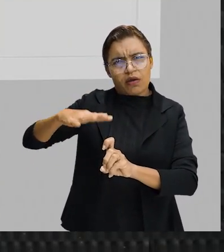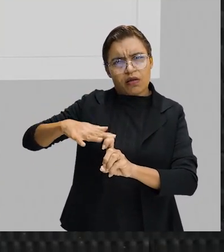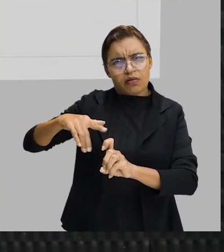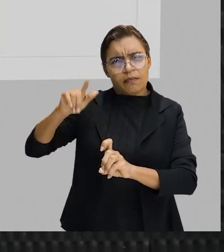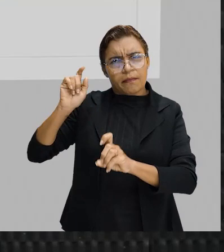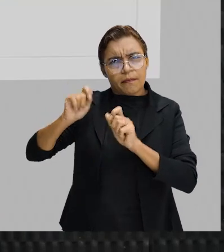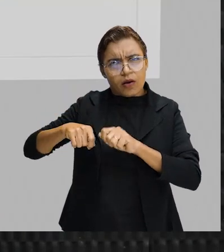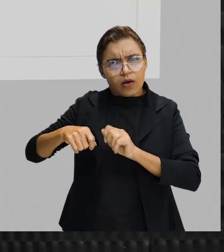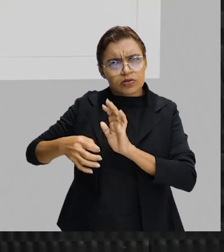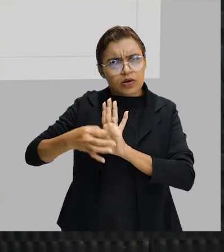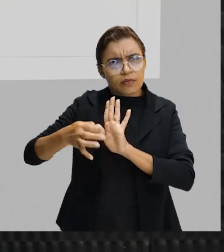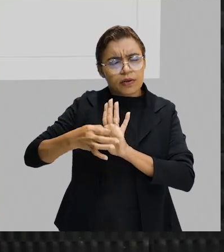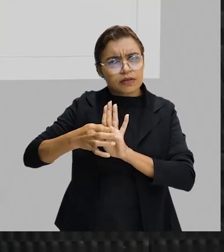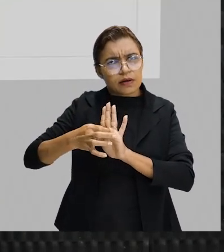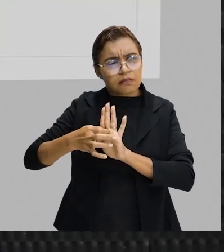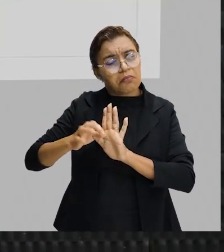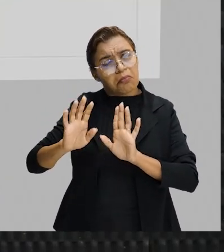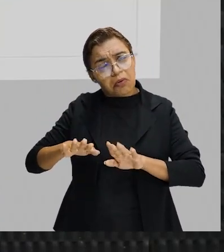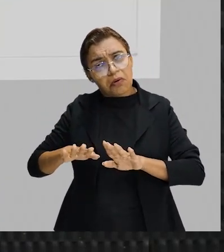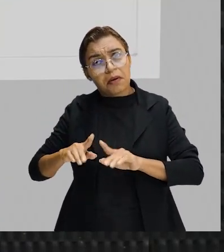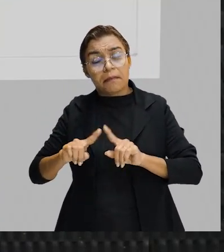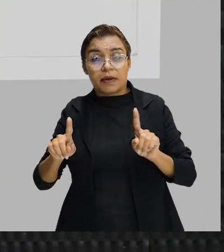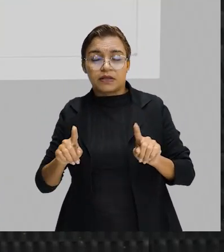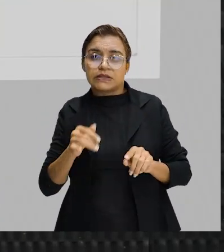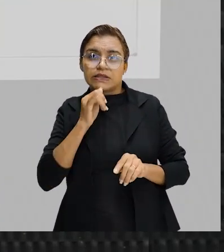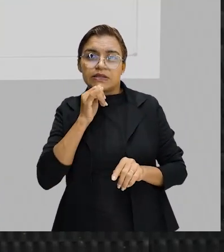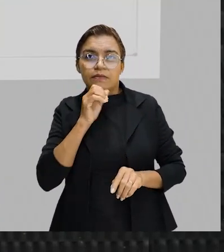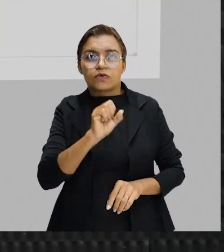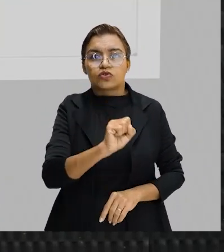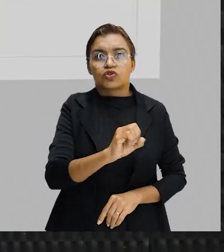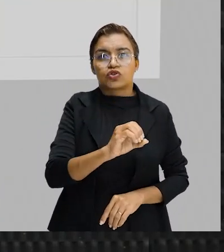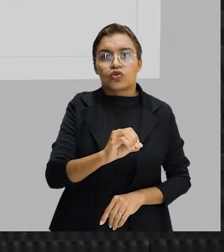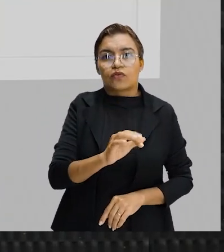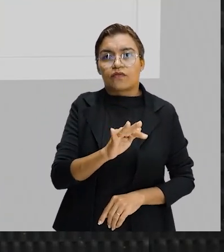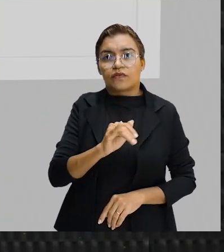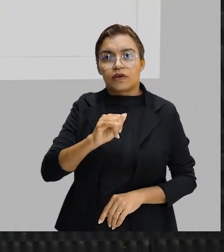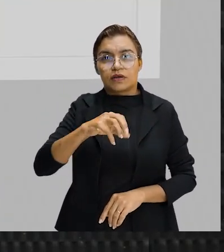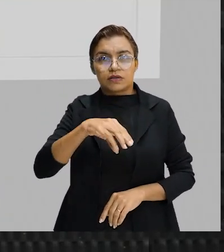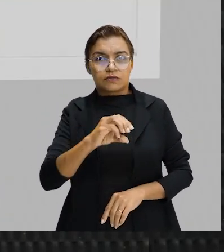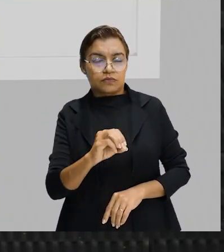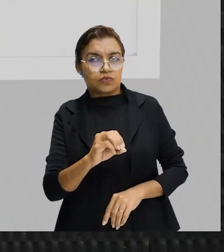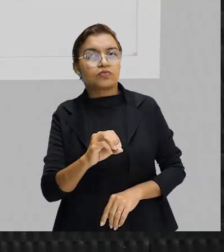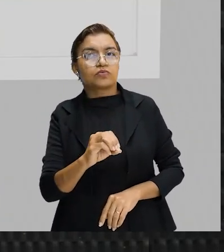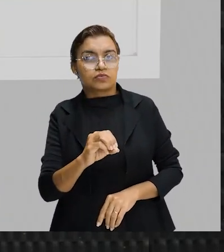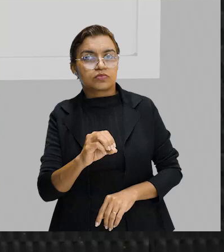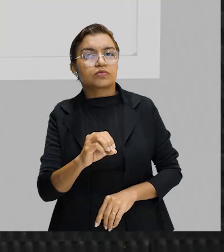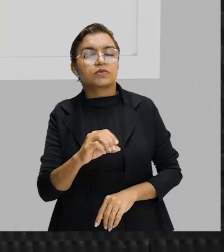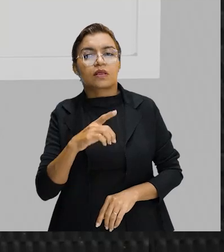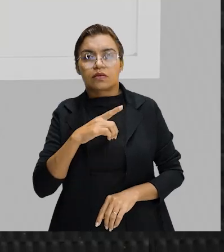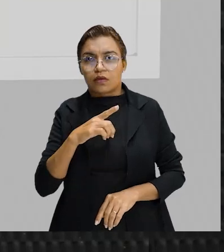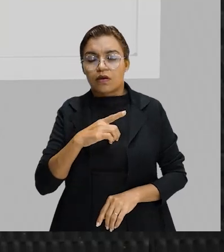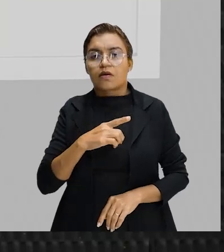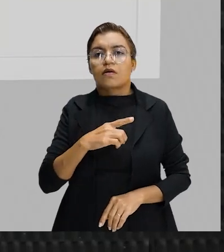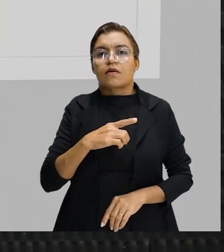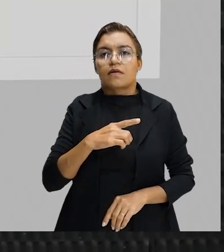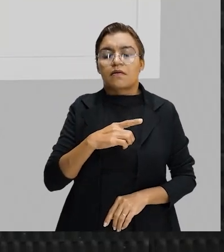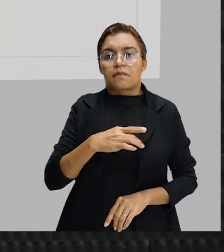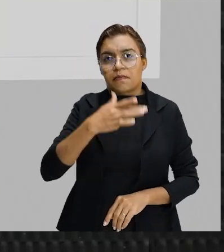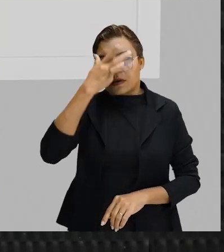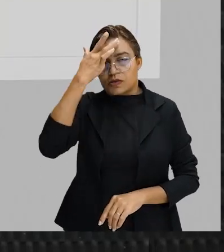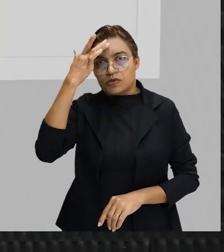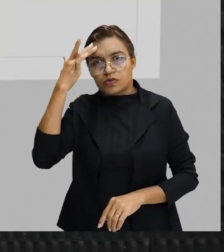ser feito. E o sofisma, até a Ágora tinha uma presença do sofisma, dos sofistas, né, com